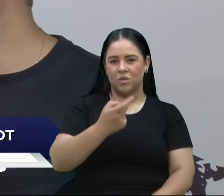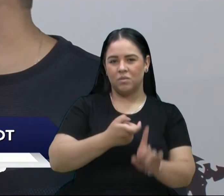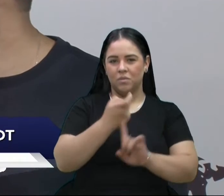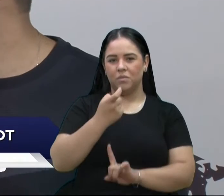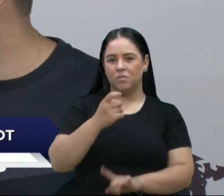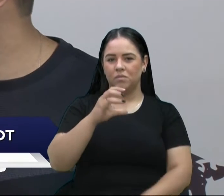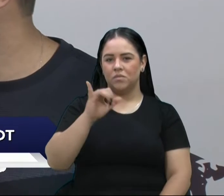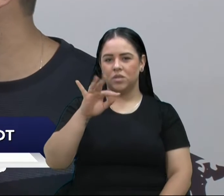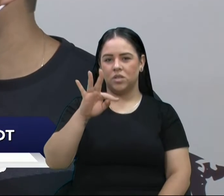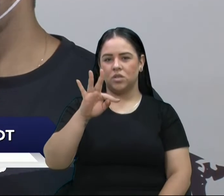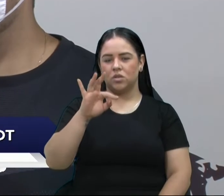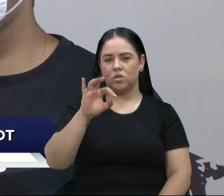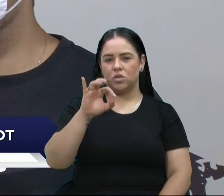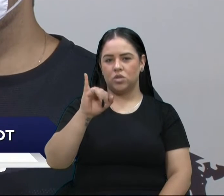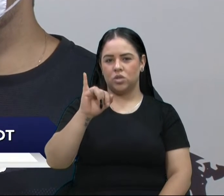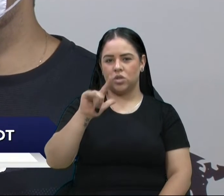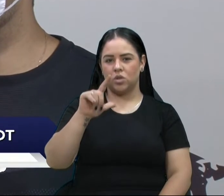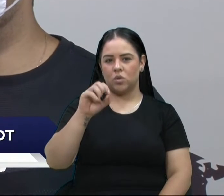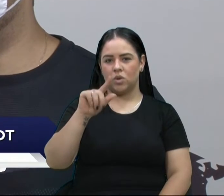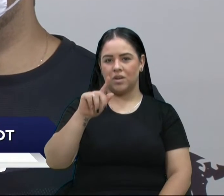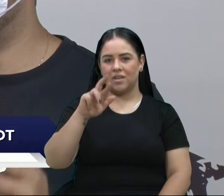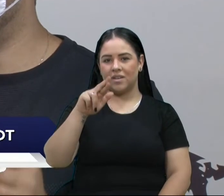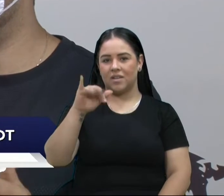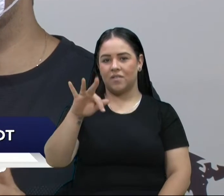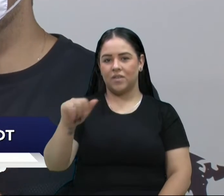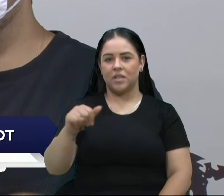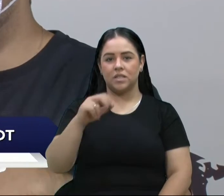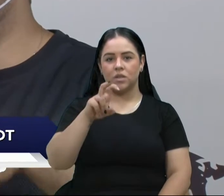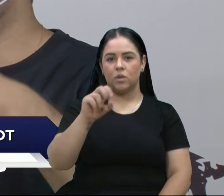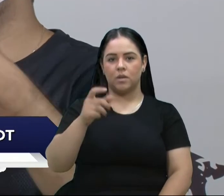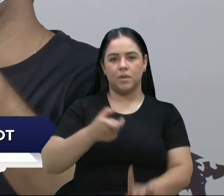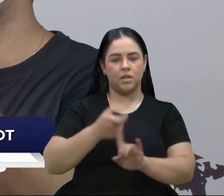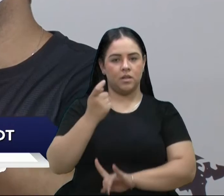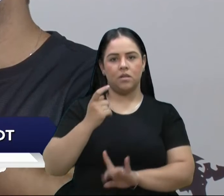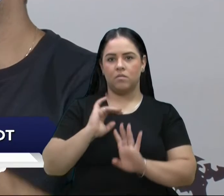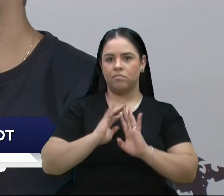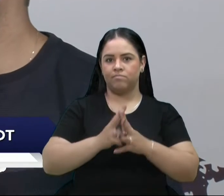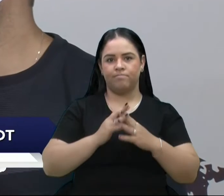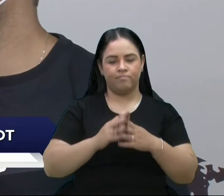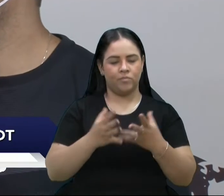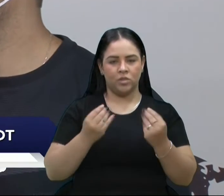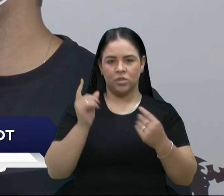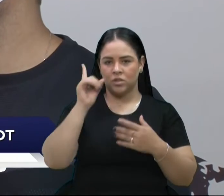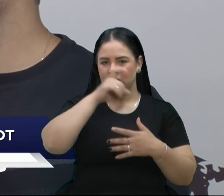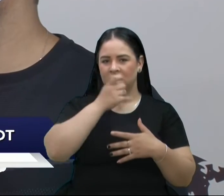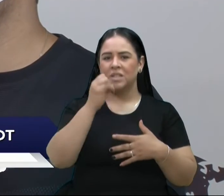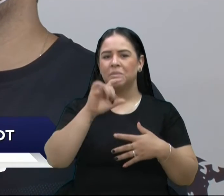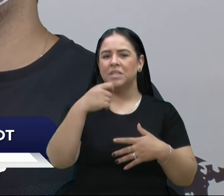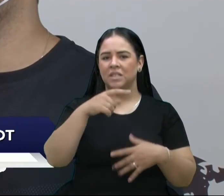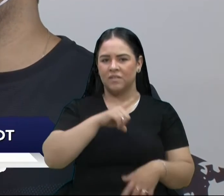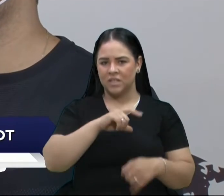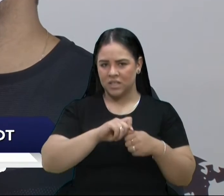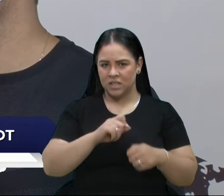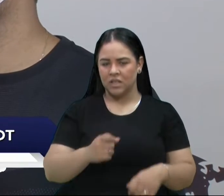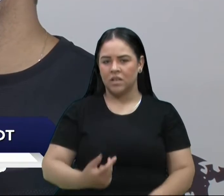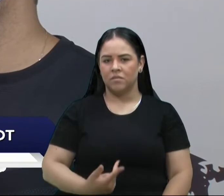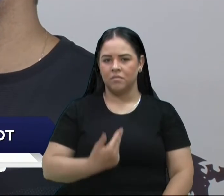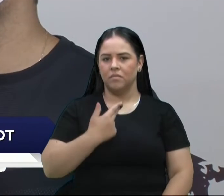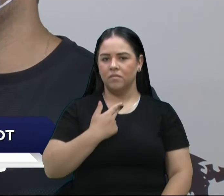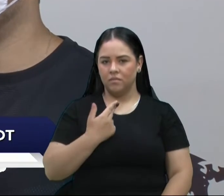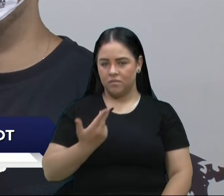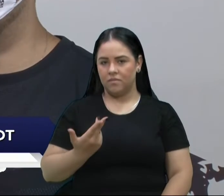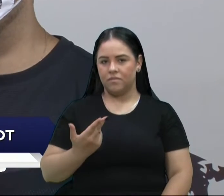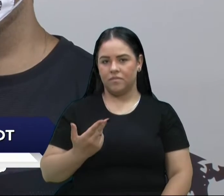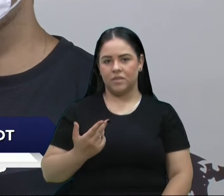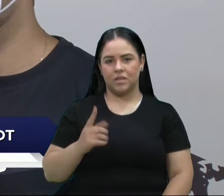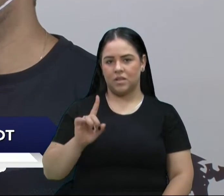Cintilografia, 50 meses. Então, nós temos alguns dados alarmantes. E se a pessoa chega a precisar fazer uma cirurgia de baixa